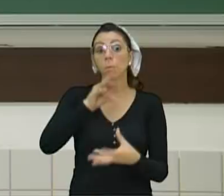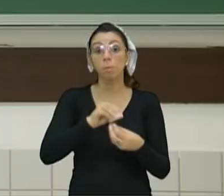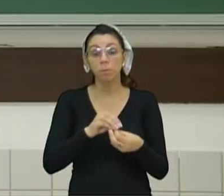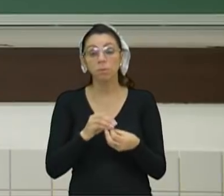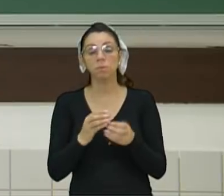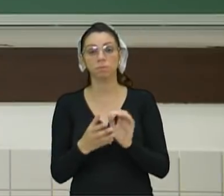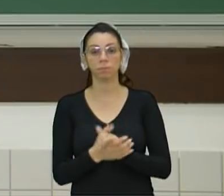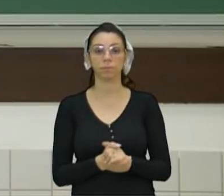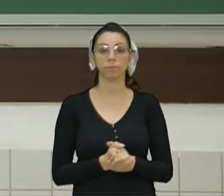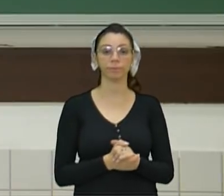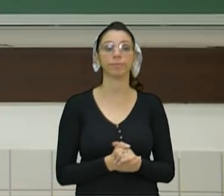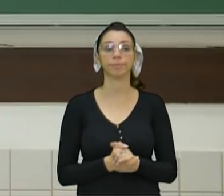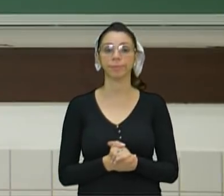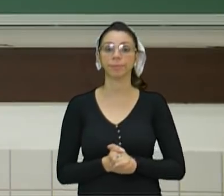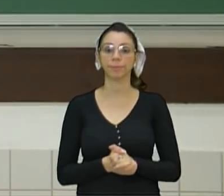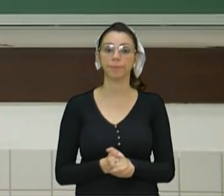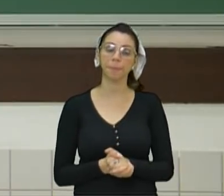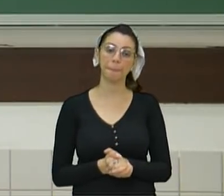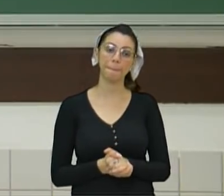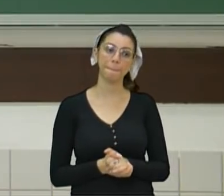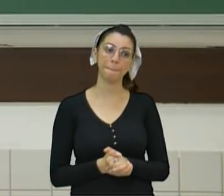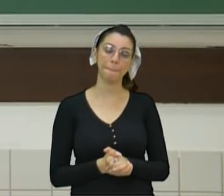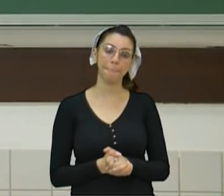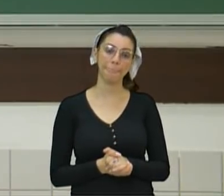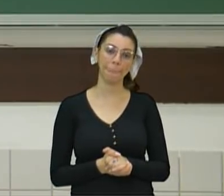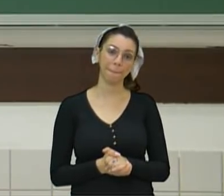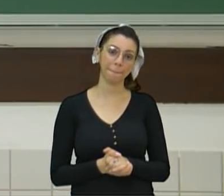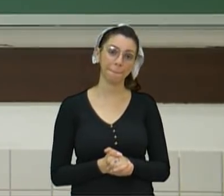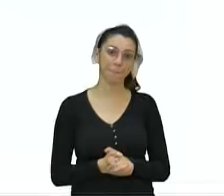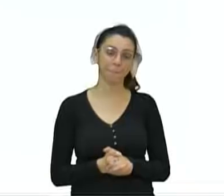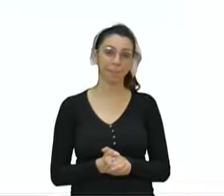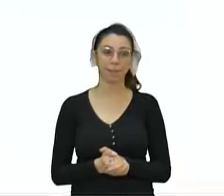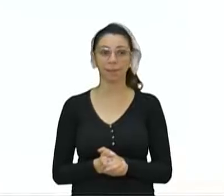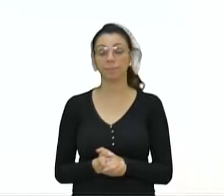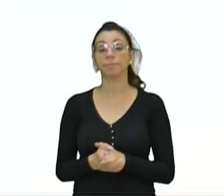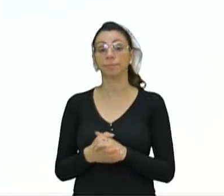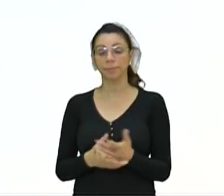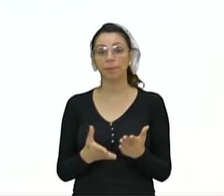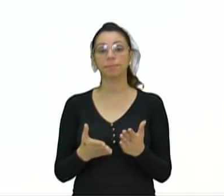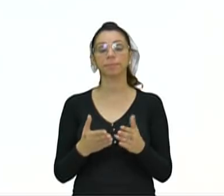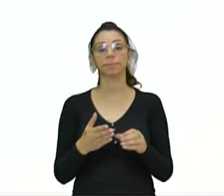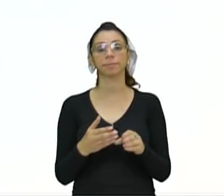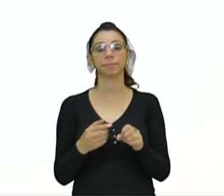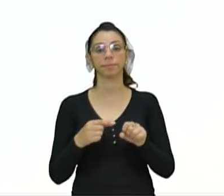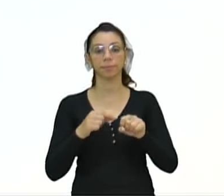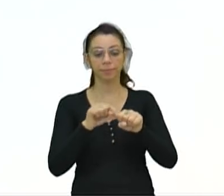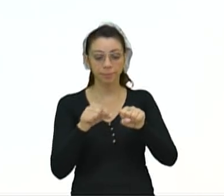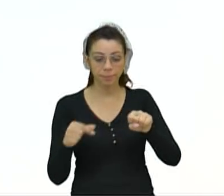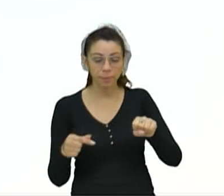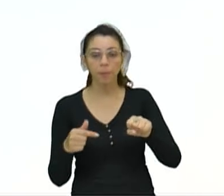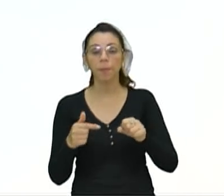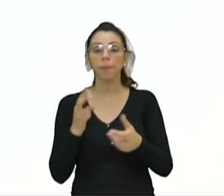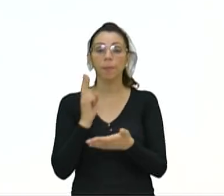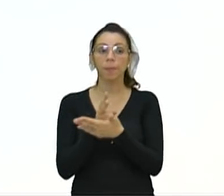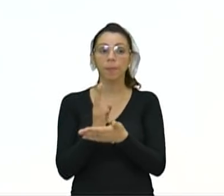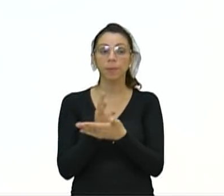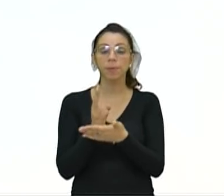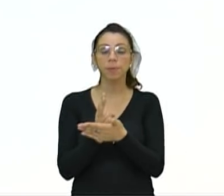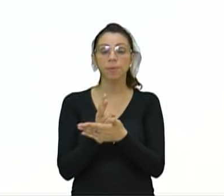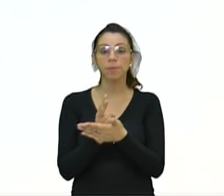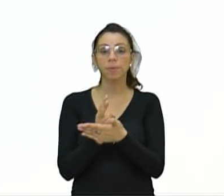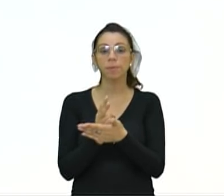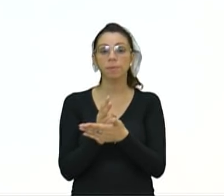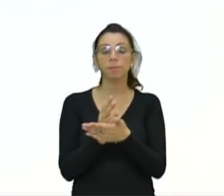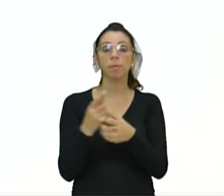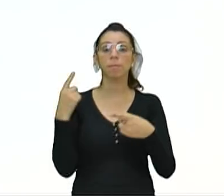bom? Então, observe que o número de parafusos da caixa ele vai continuar o mesmo na segunda retirada.